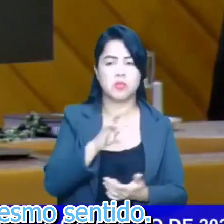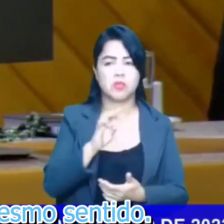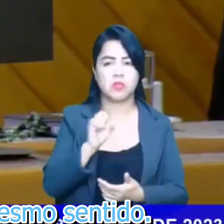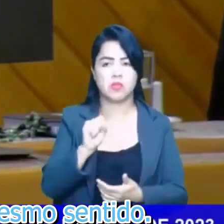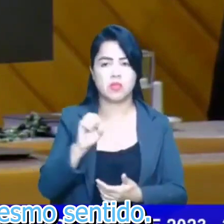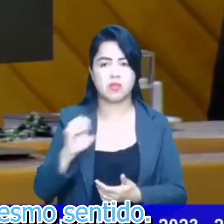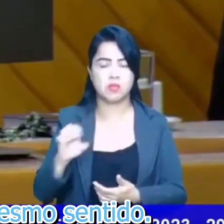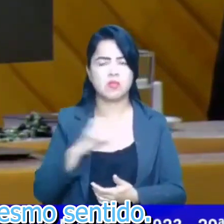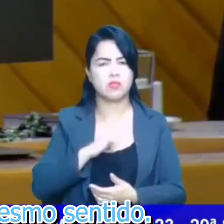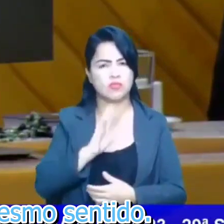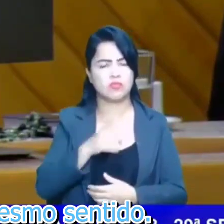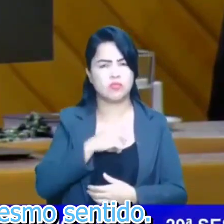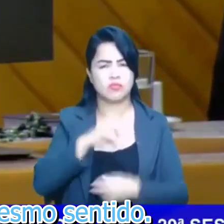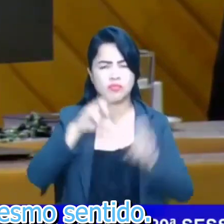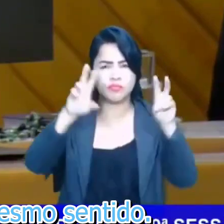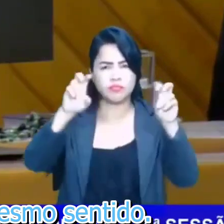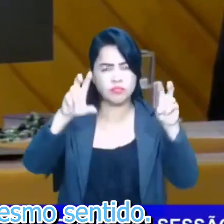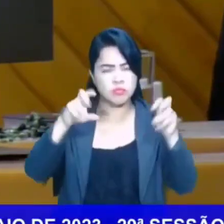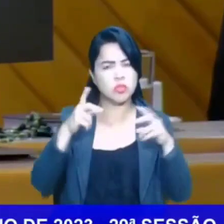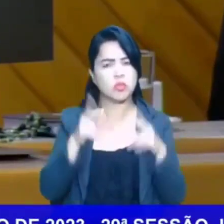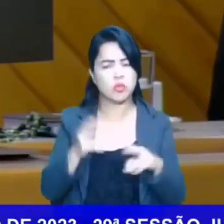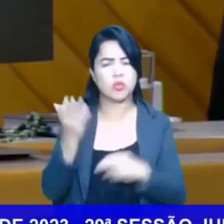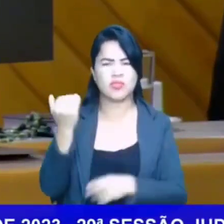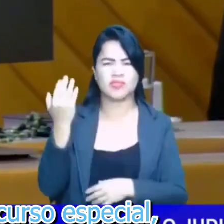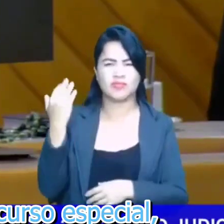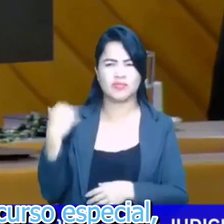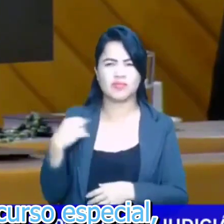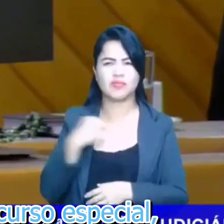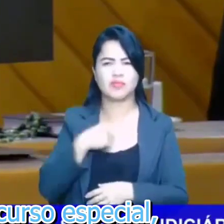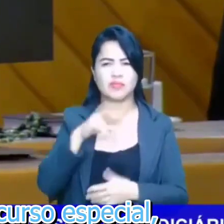enfrentou o tema e firmou posicionamento no mesmo sentido.